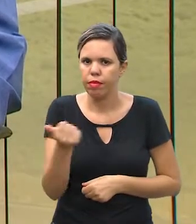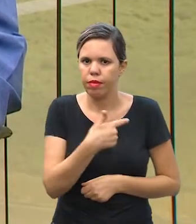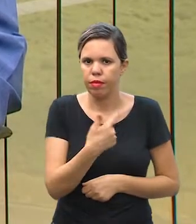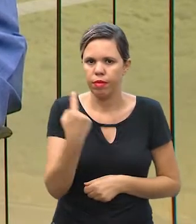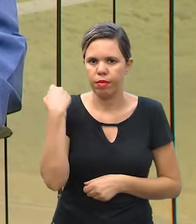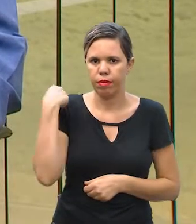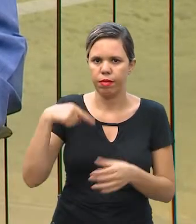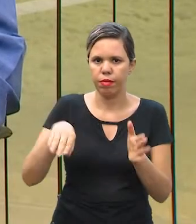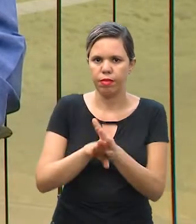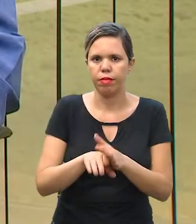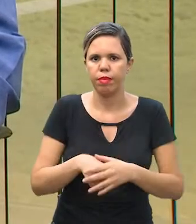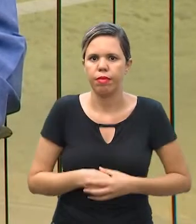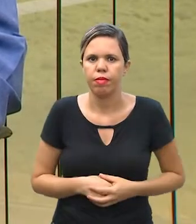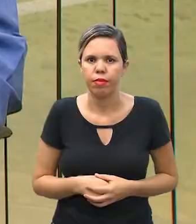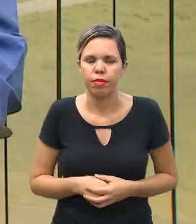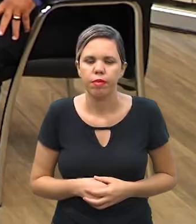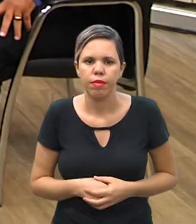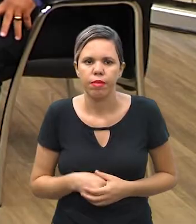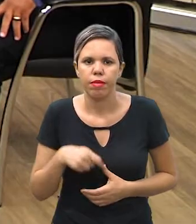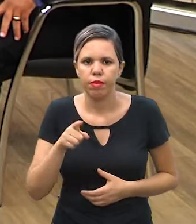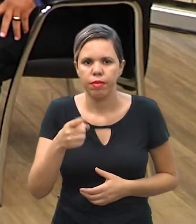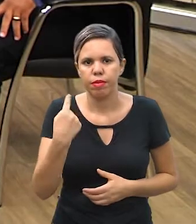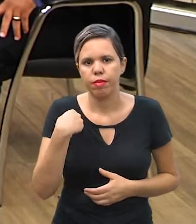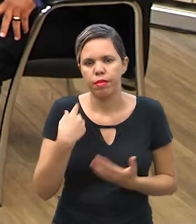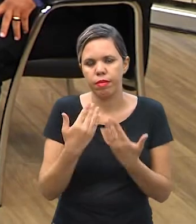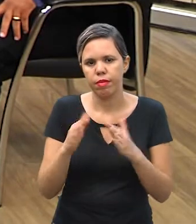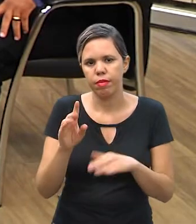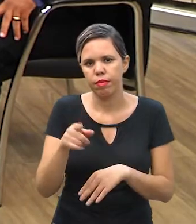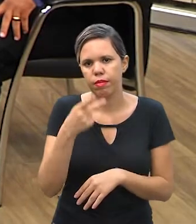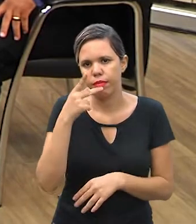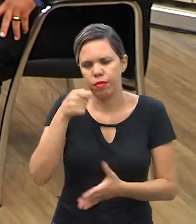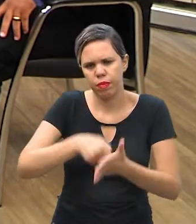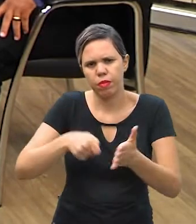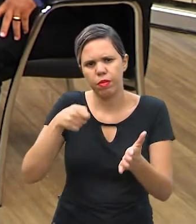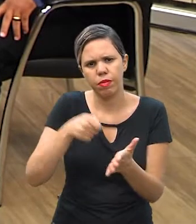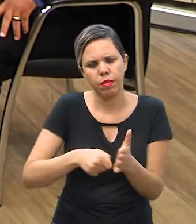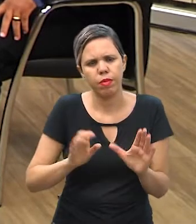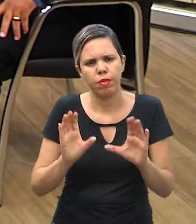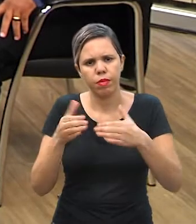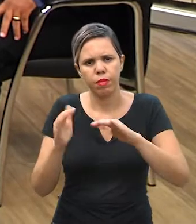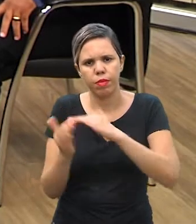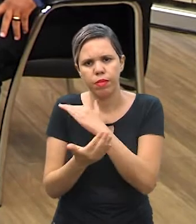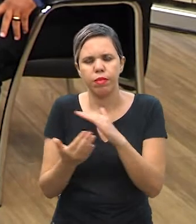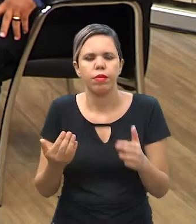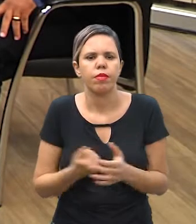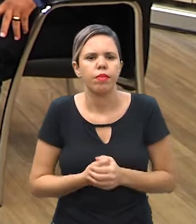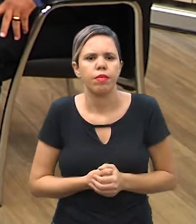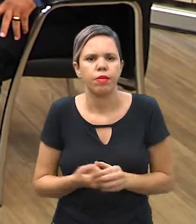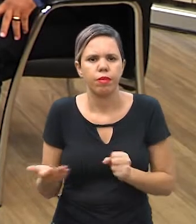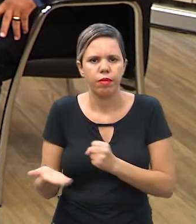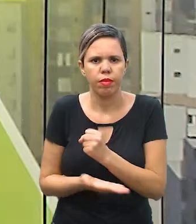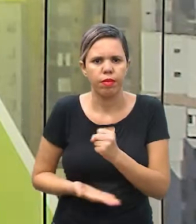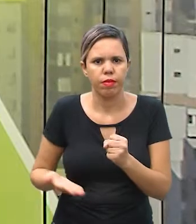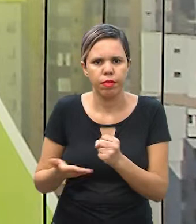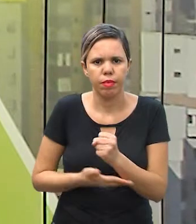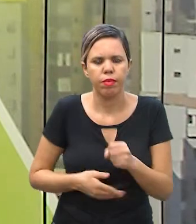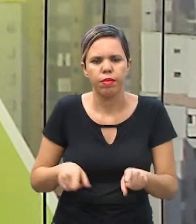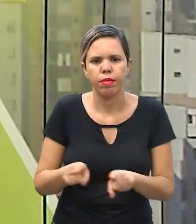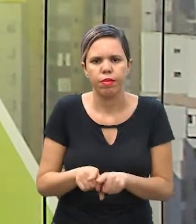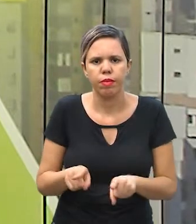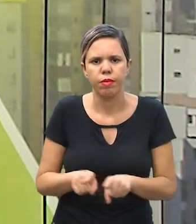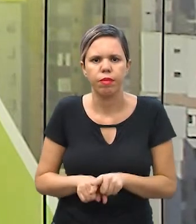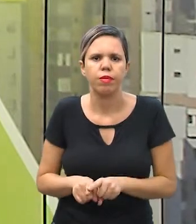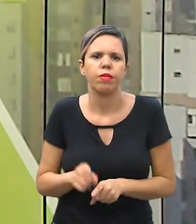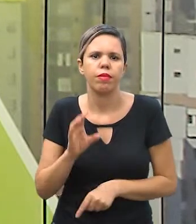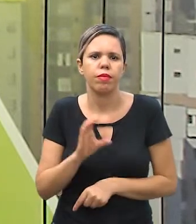do que na época que eu cheguei. Ô Cecílio, na minha abertura eu falei militante das comunidades eclesiais de base e da